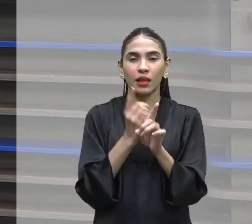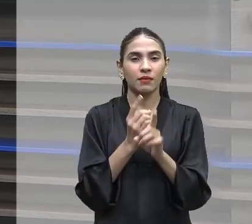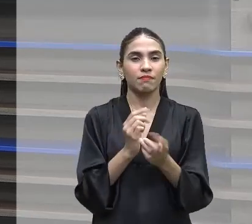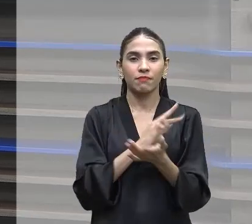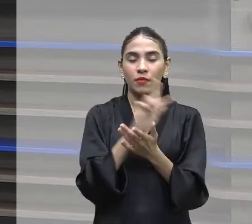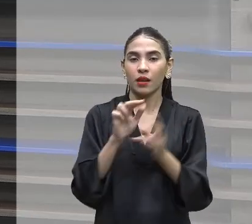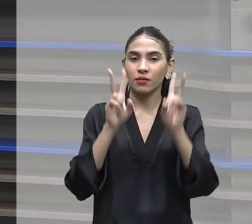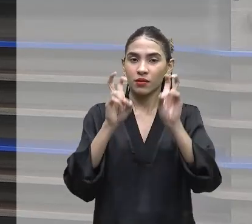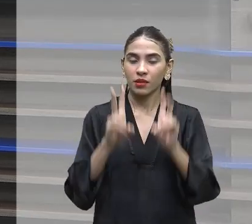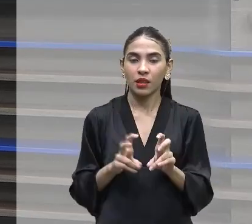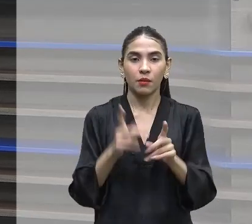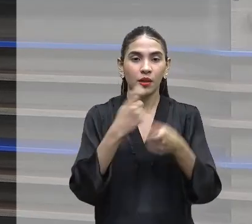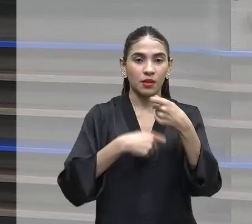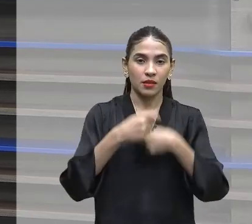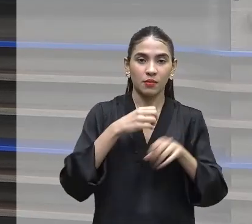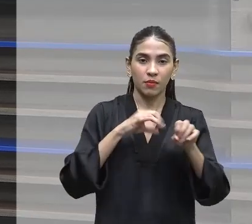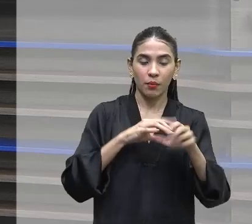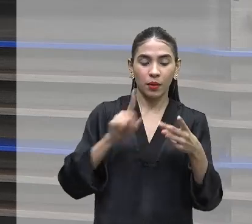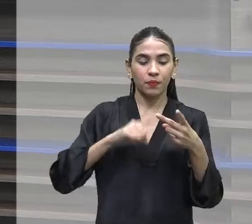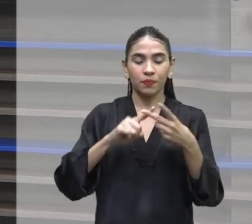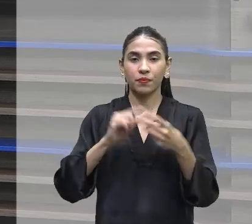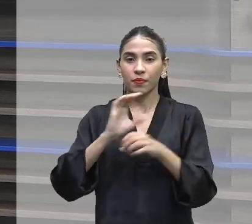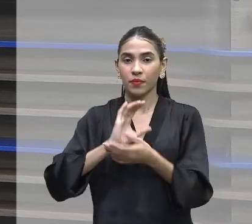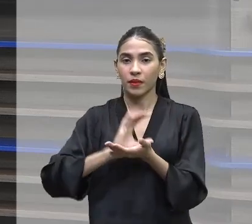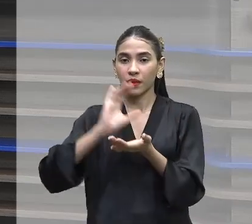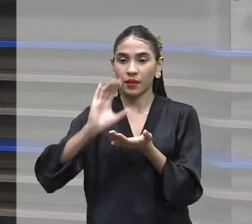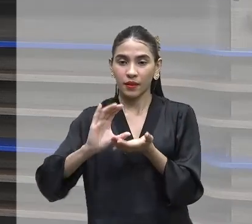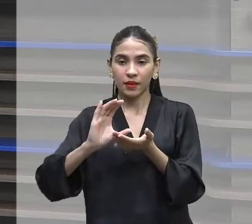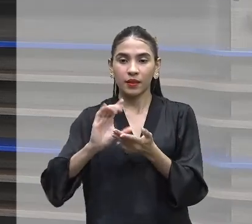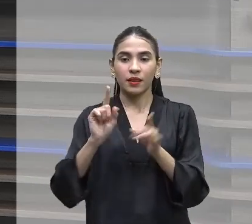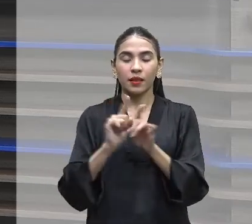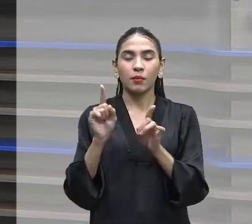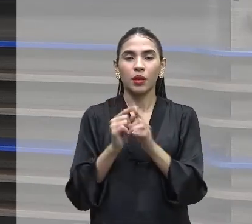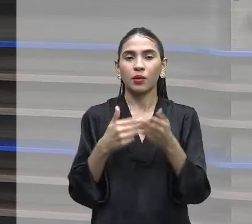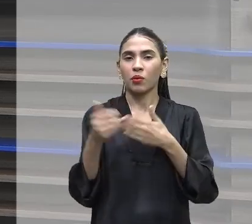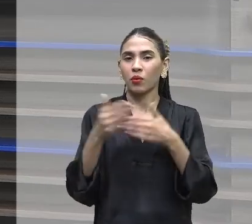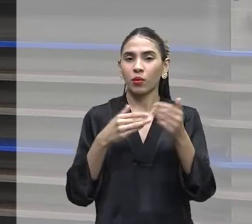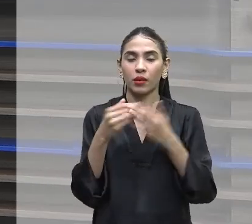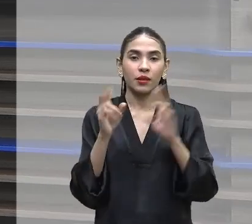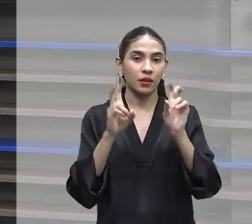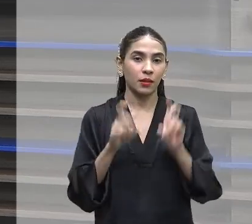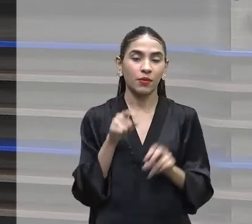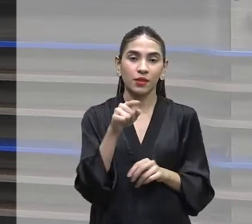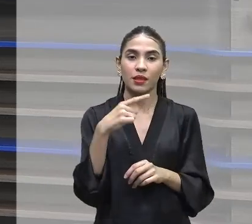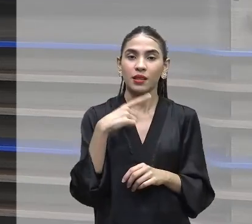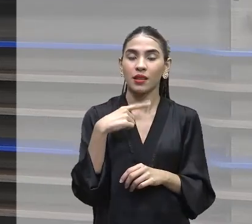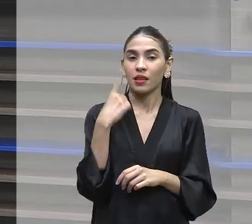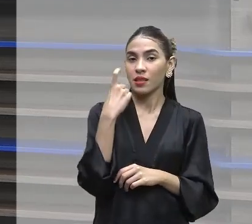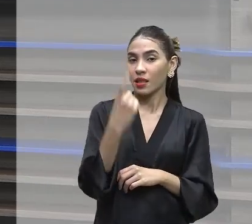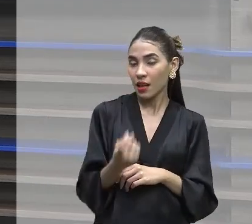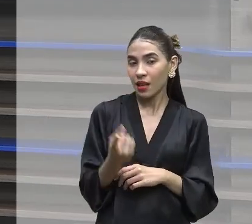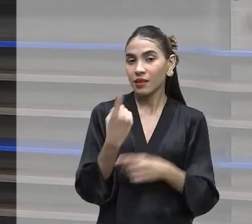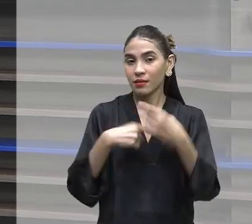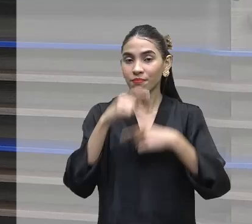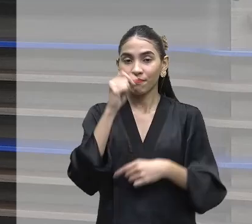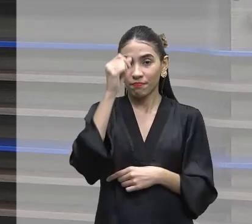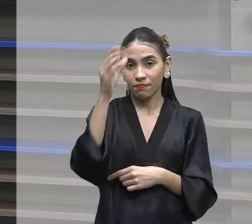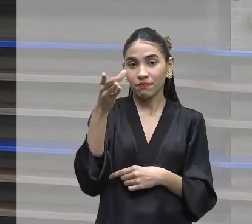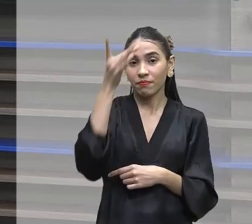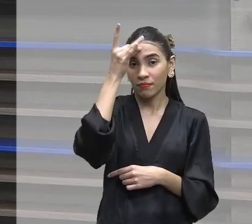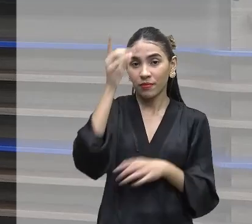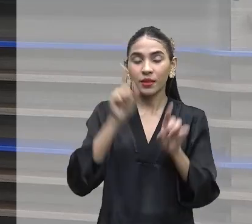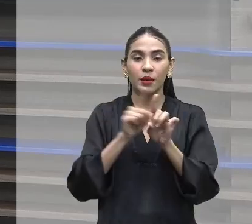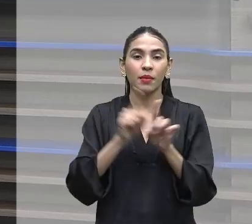Sobre educação financeira, sobre investimentos, sobre qualquer outro assunto que você tenha interesse para se atualizar e até